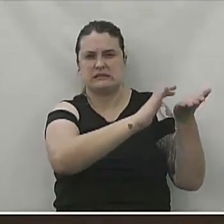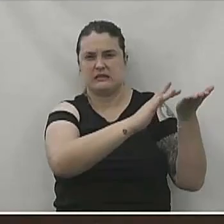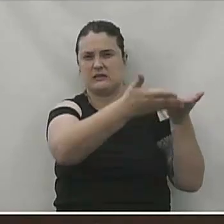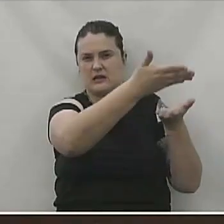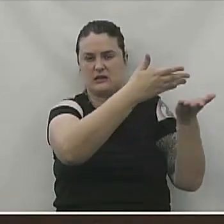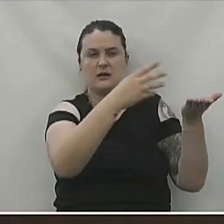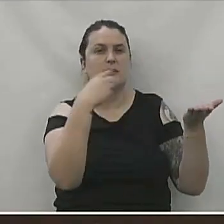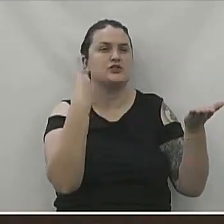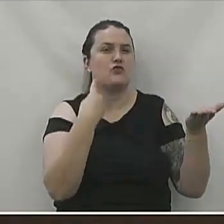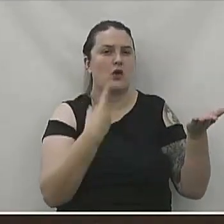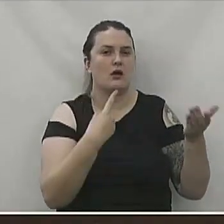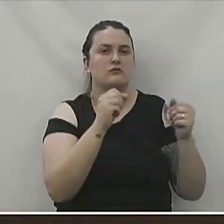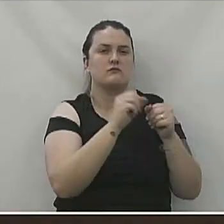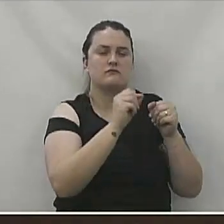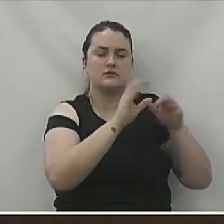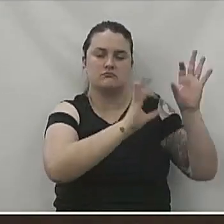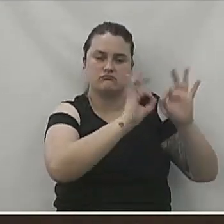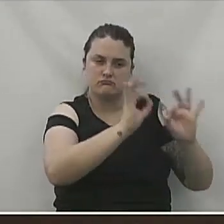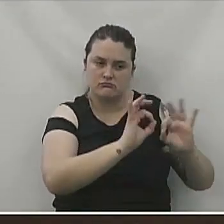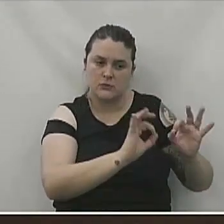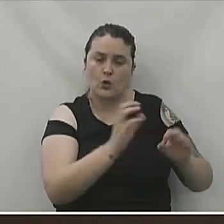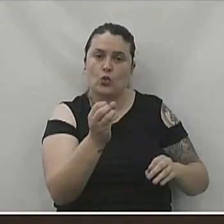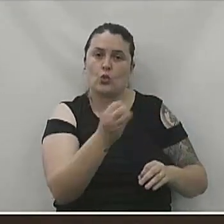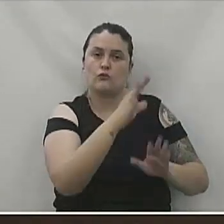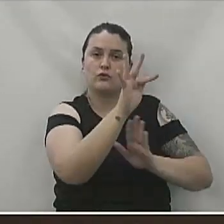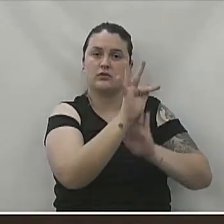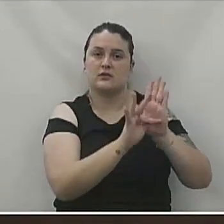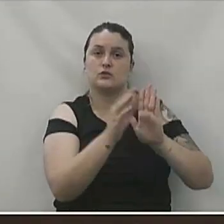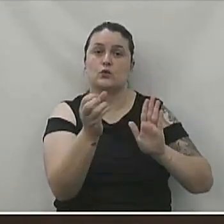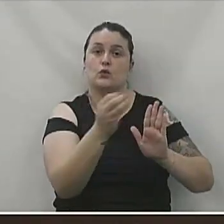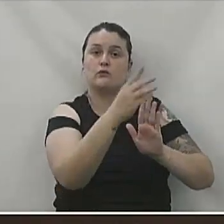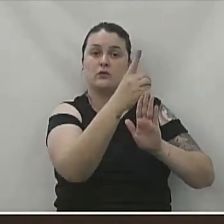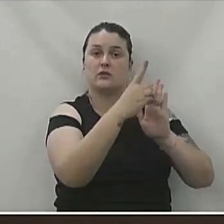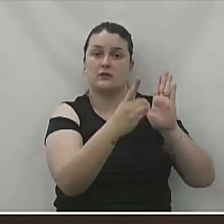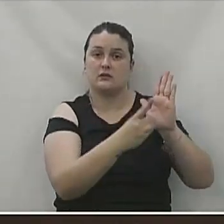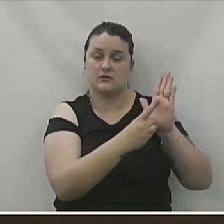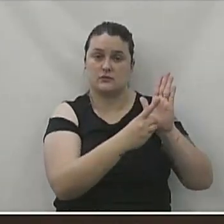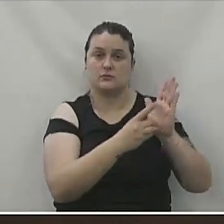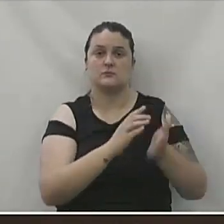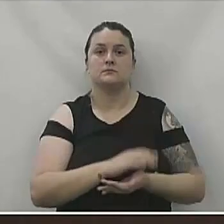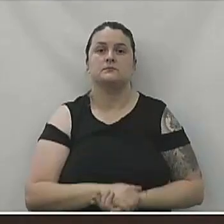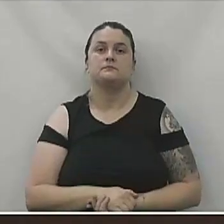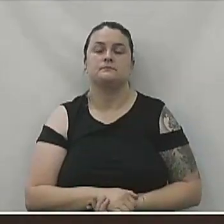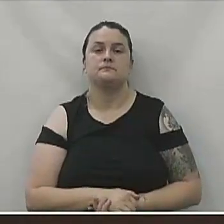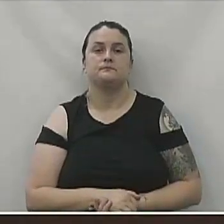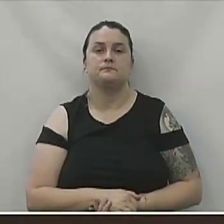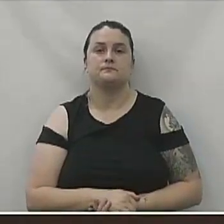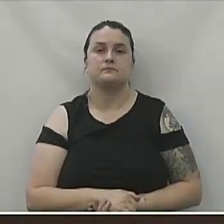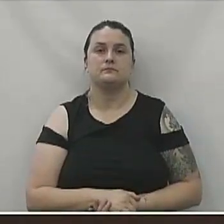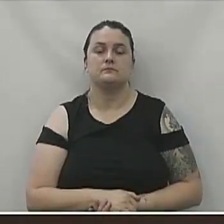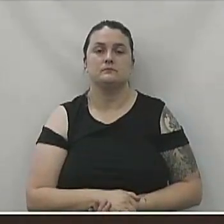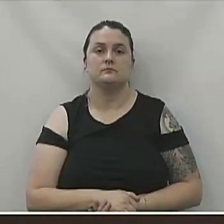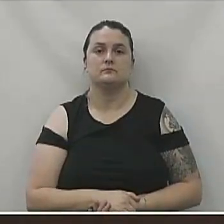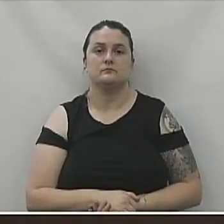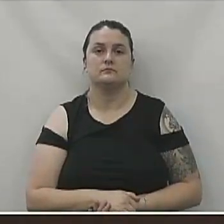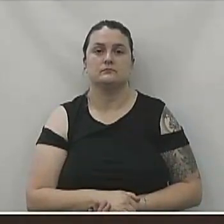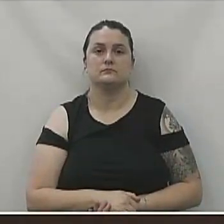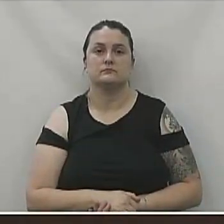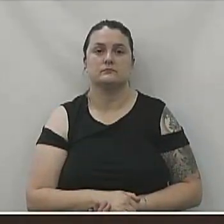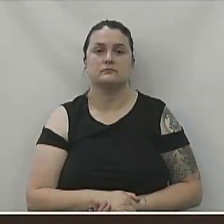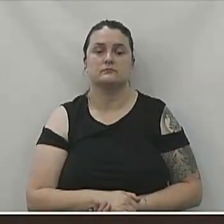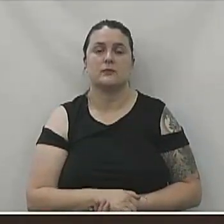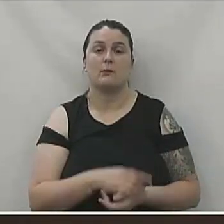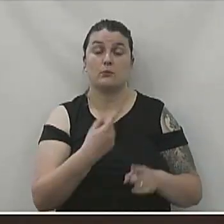jurídico por ter atendido essa nossa solicitação mais uma vez escutando